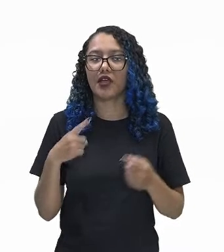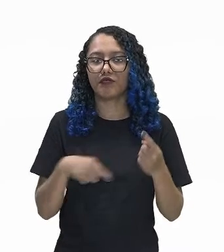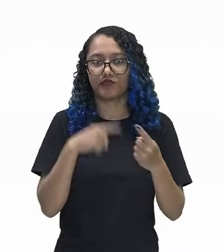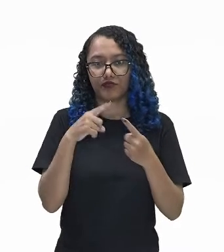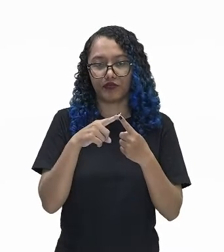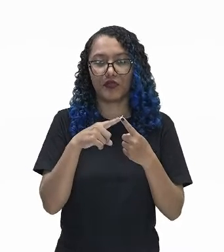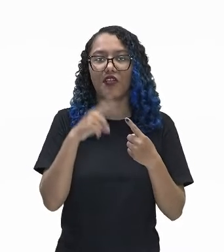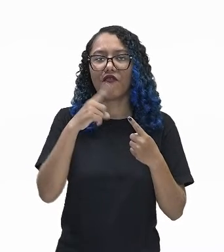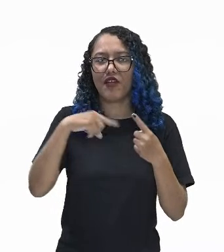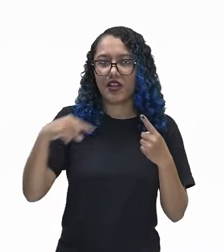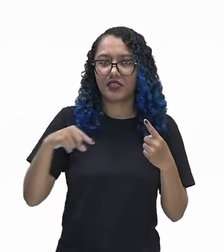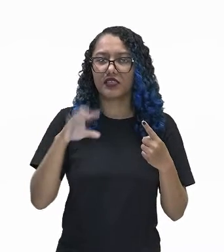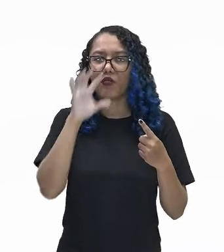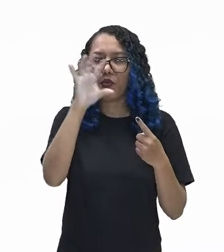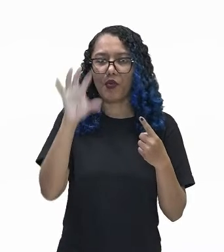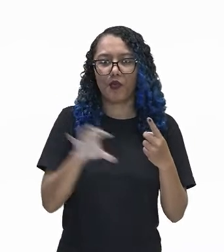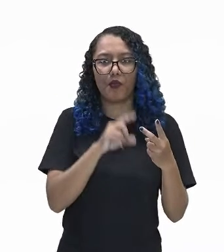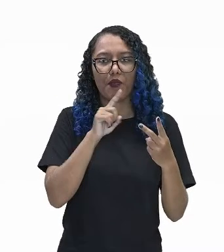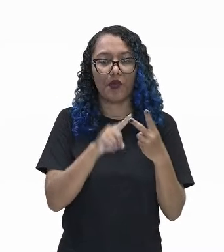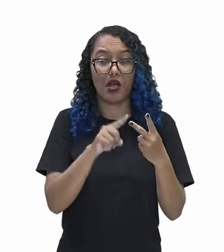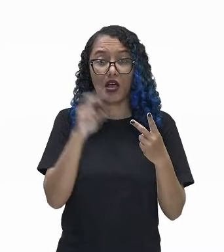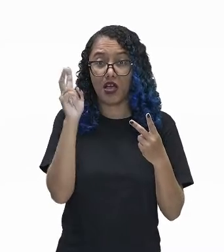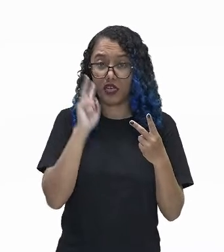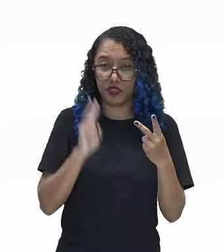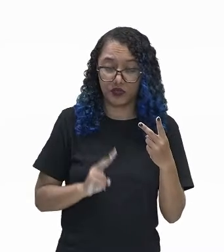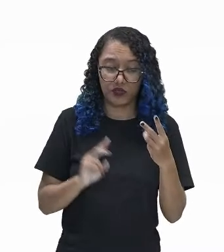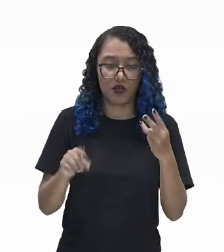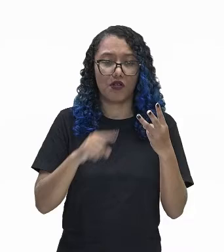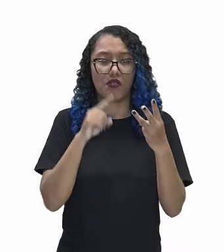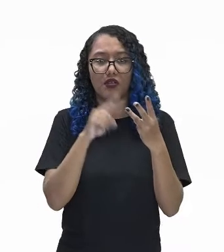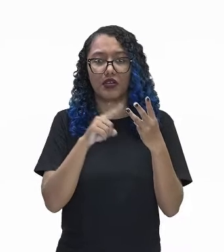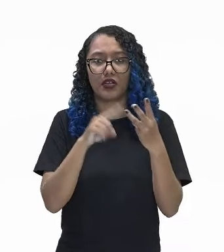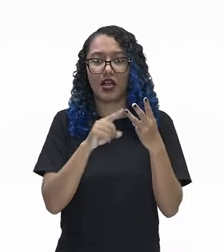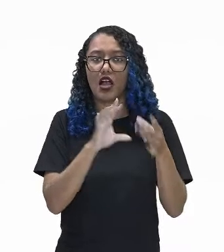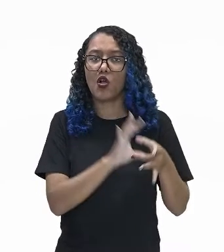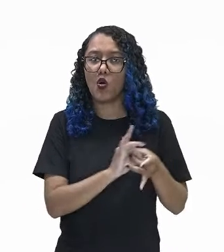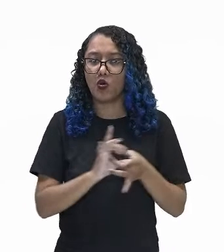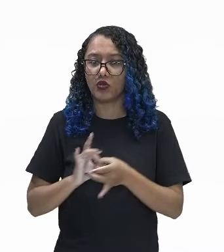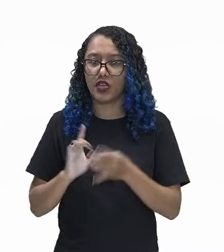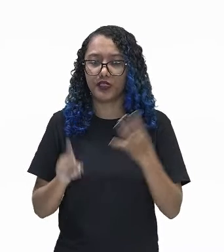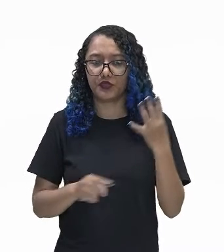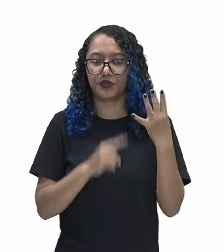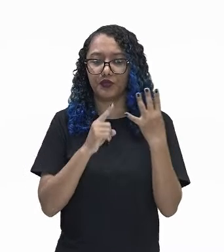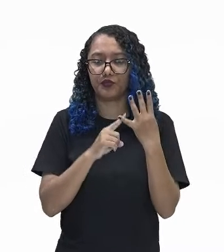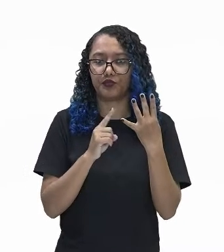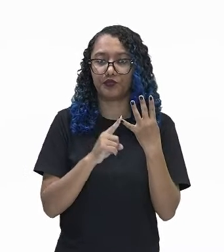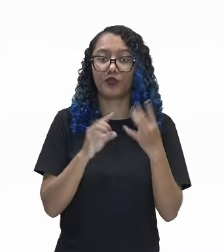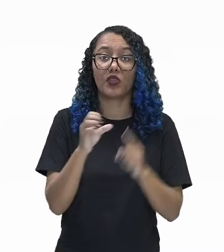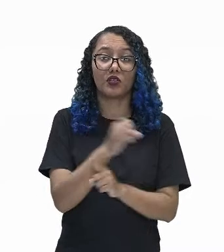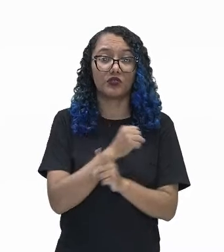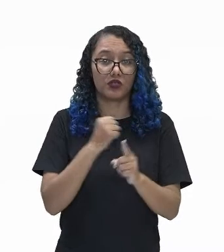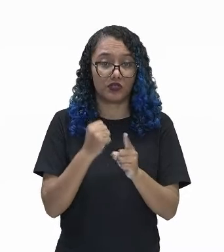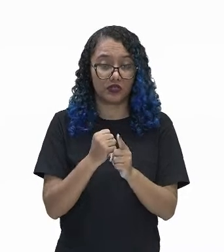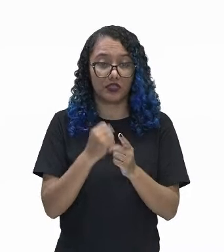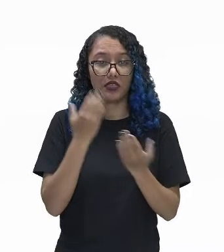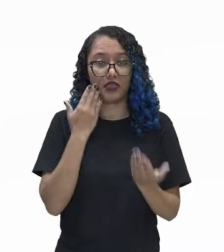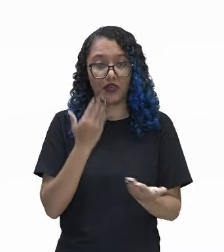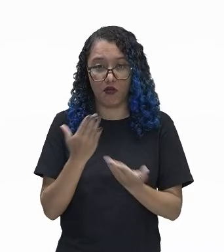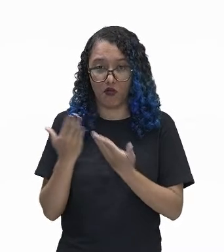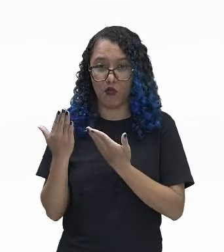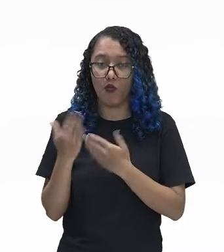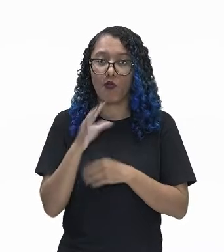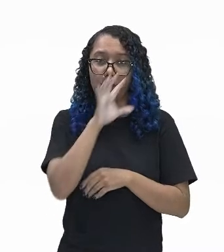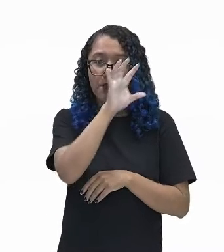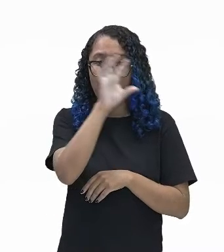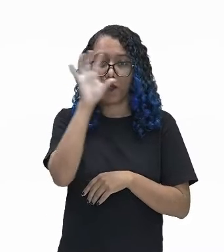geográfica, variação histórica, variação situacional e variação social.